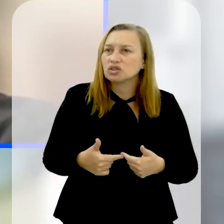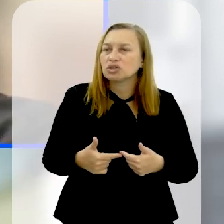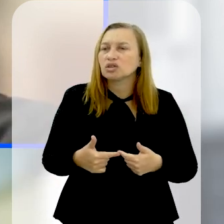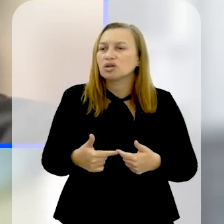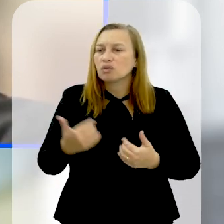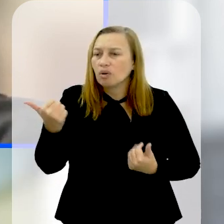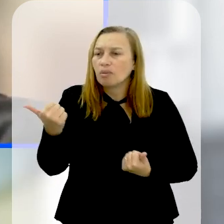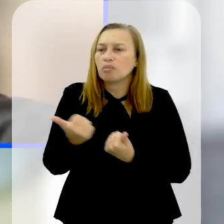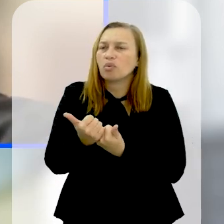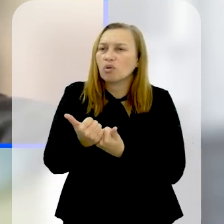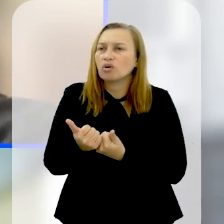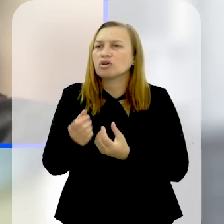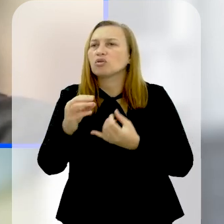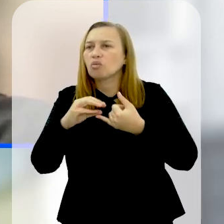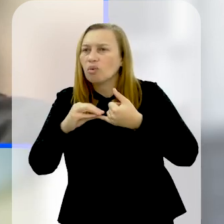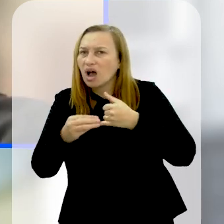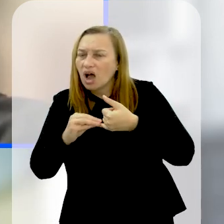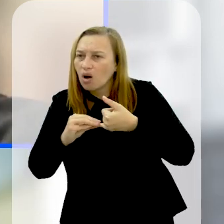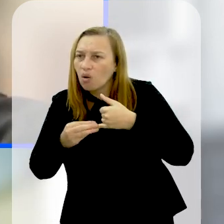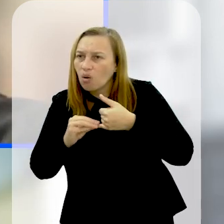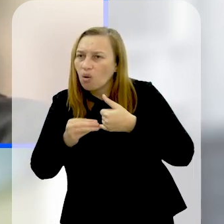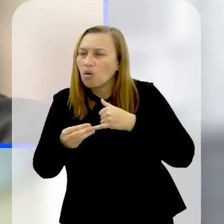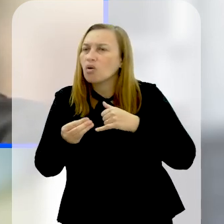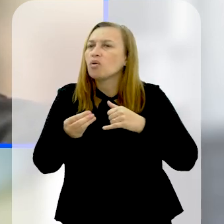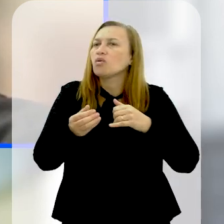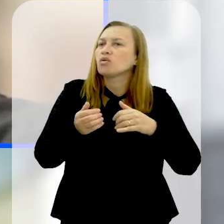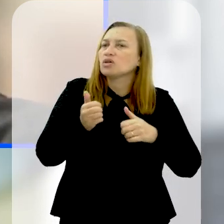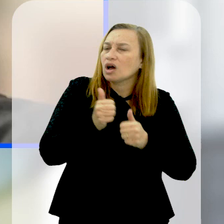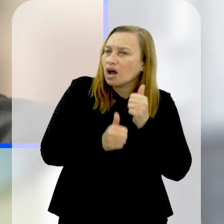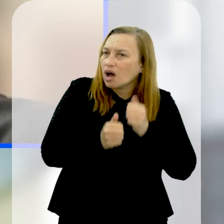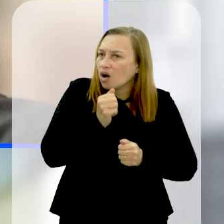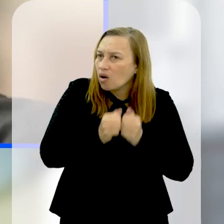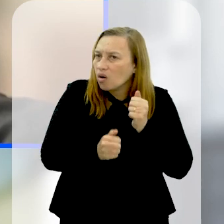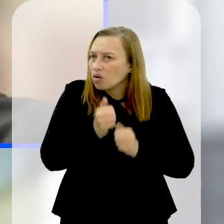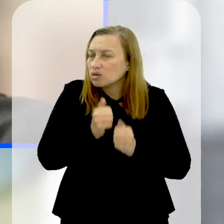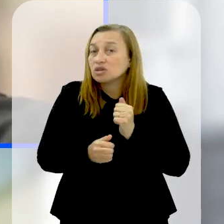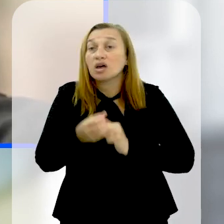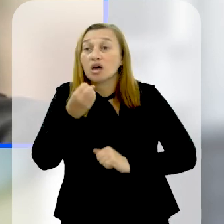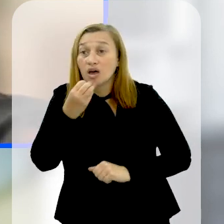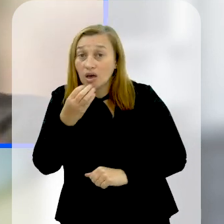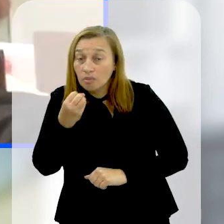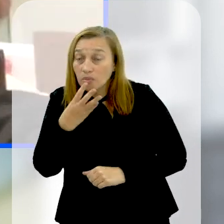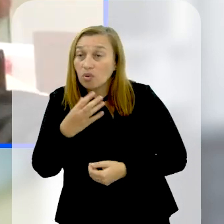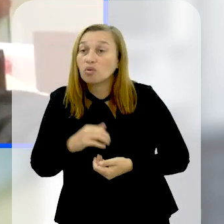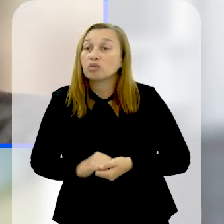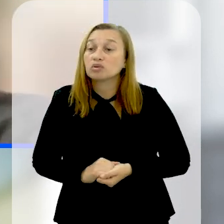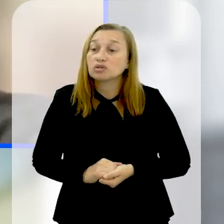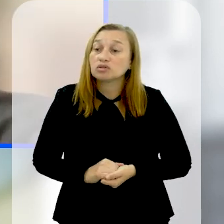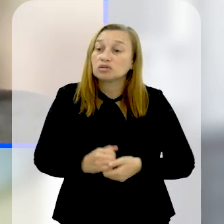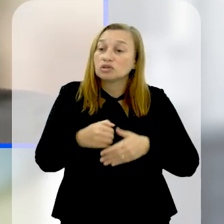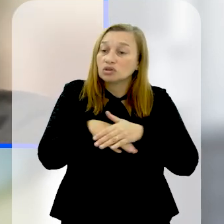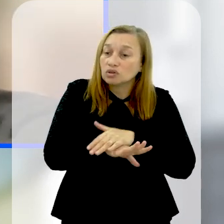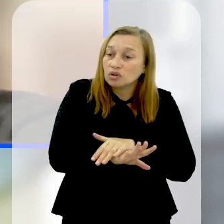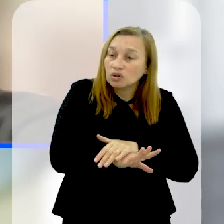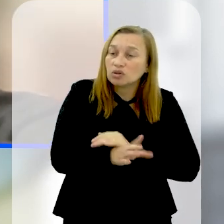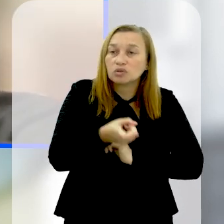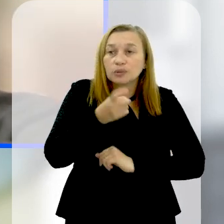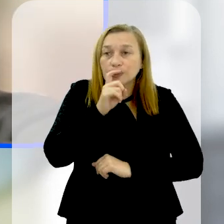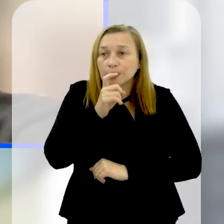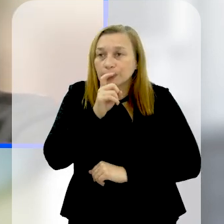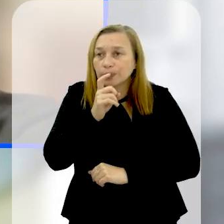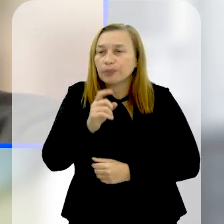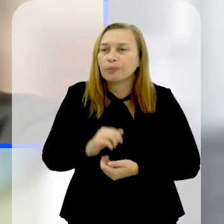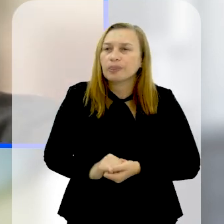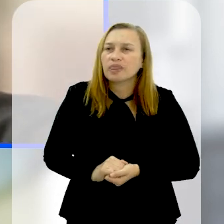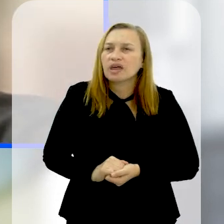porcionar o arroz. Feijão, fez um quilo de feijão, porciona, congela uma parte, vai